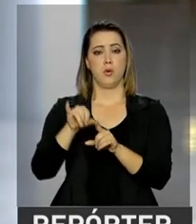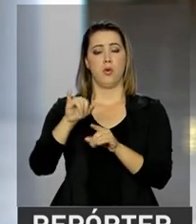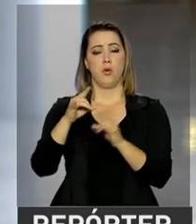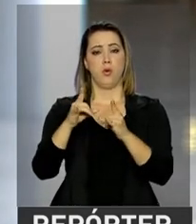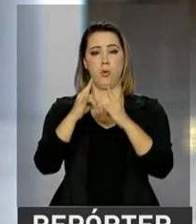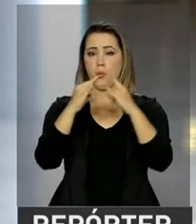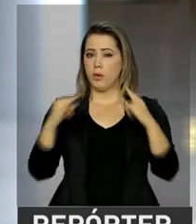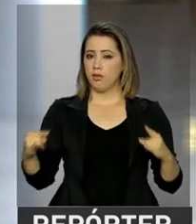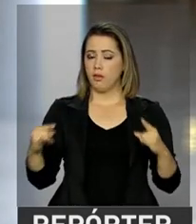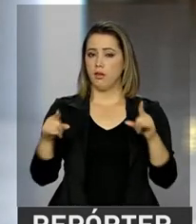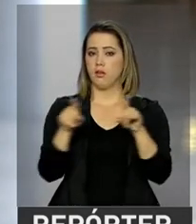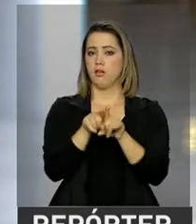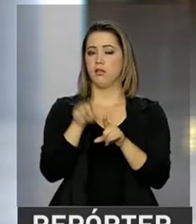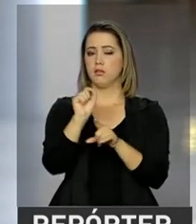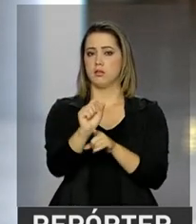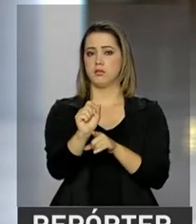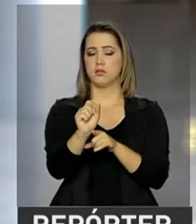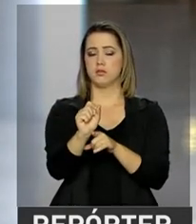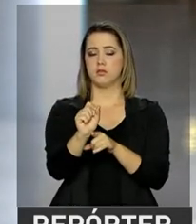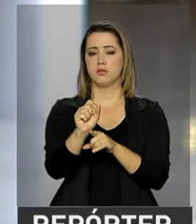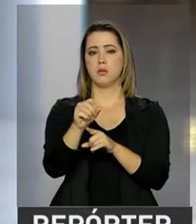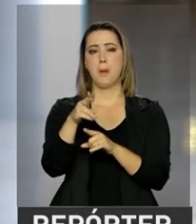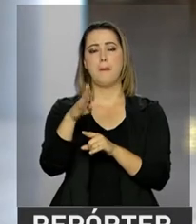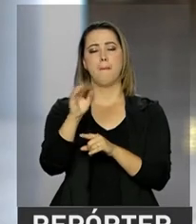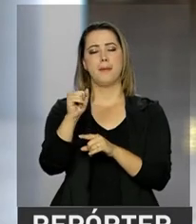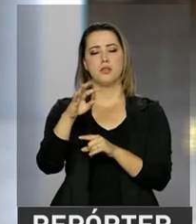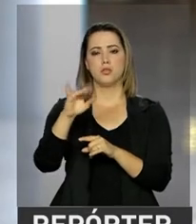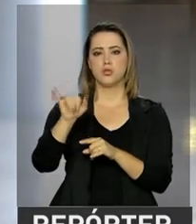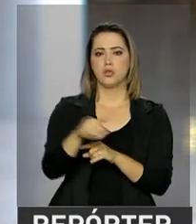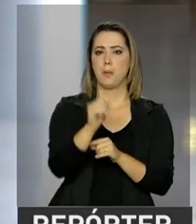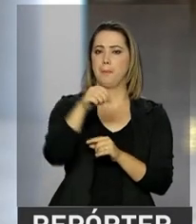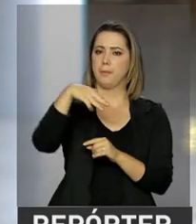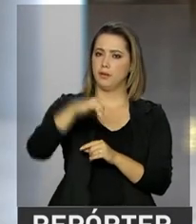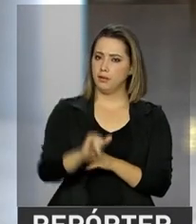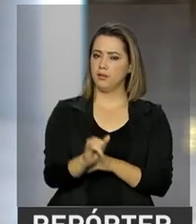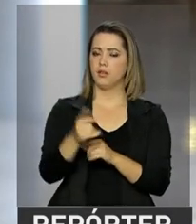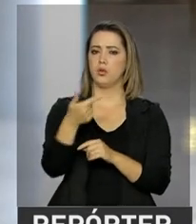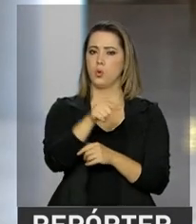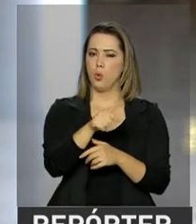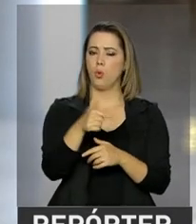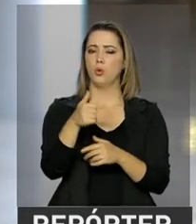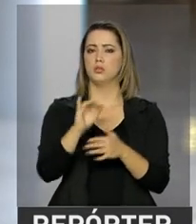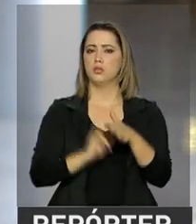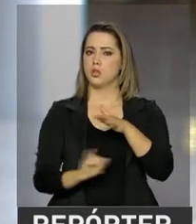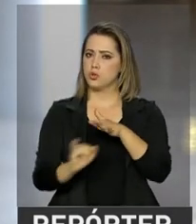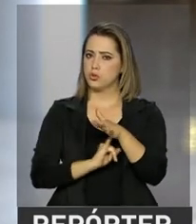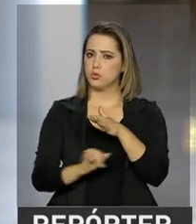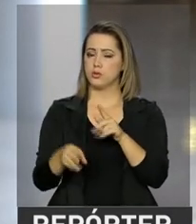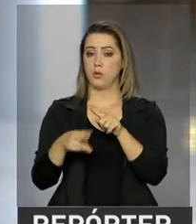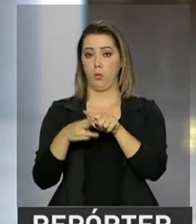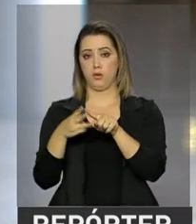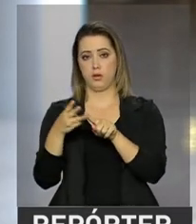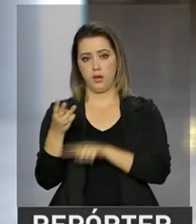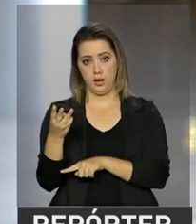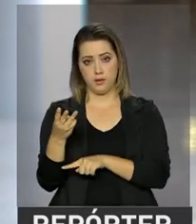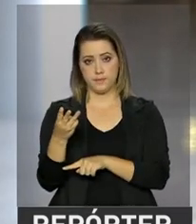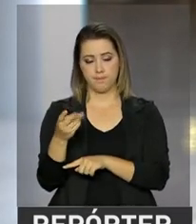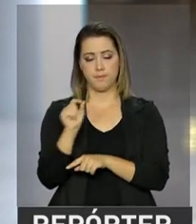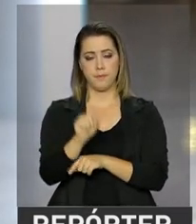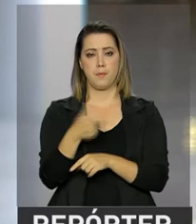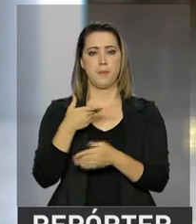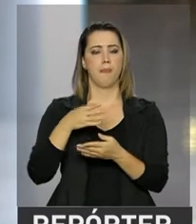ao Instituto Benjamin Constant e à Fundação Joaquim Nabuco. Desde o início do ano, o MEC repassou mais de